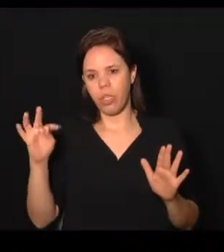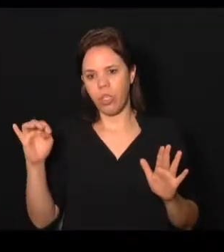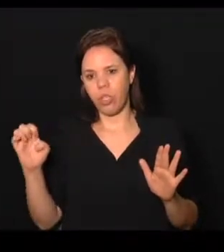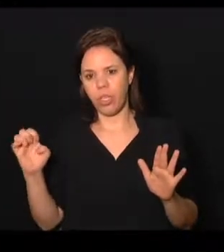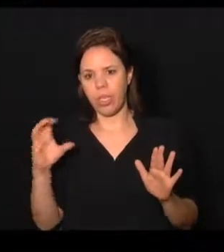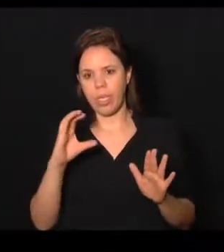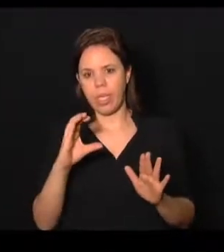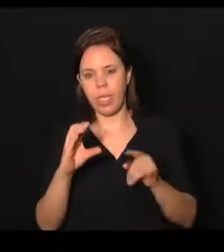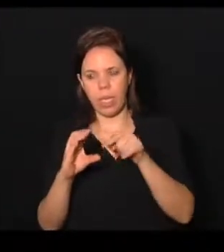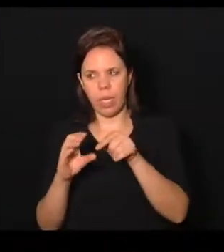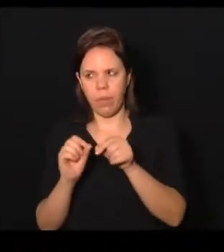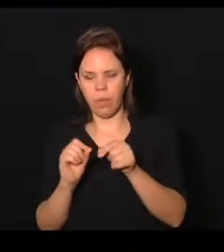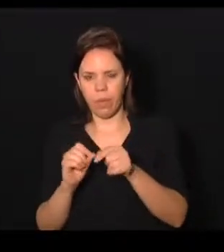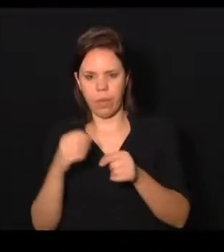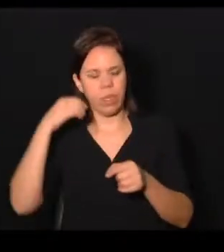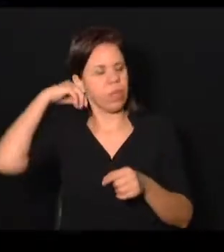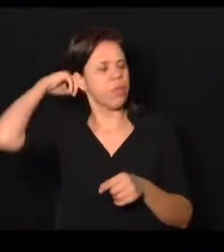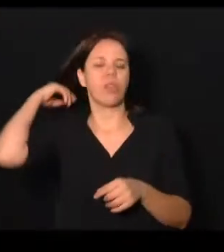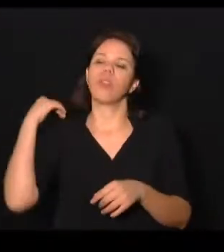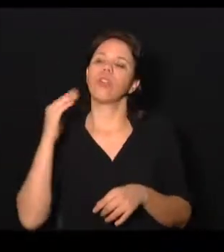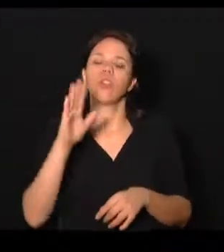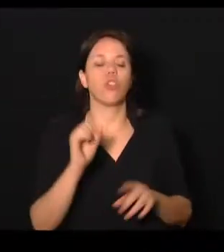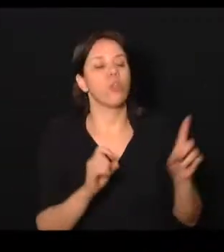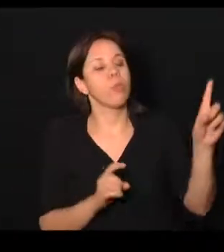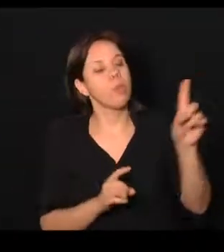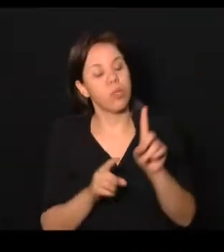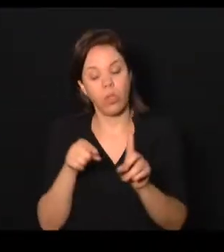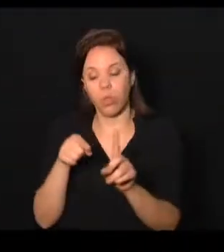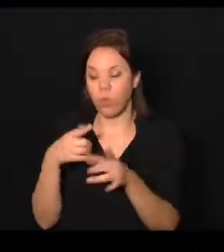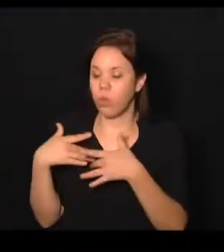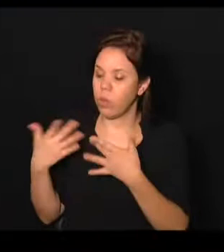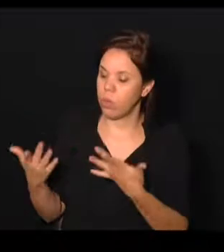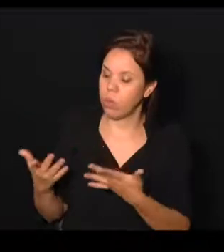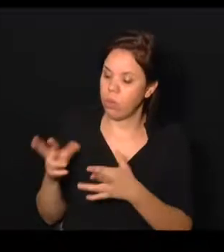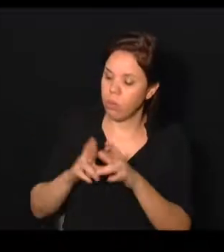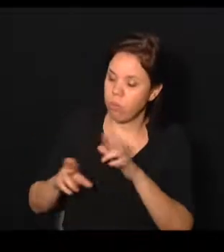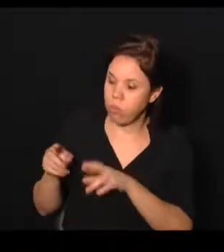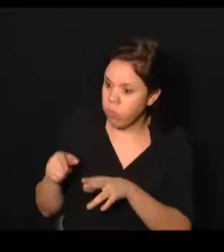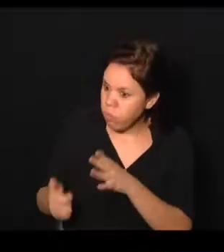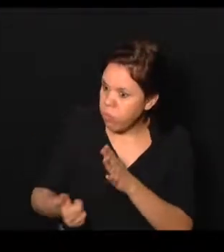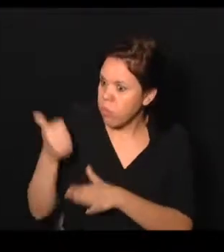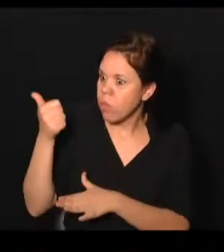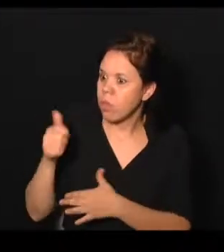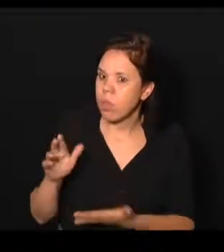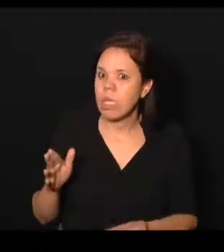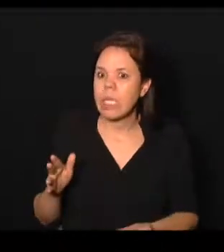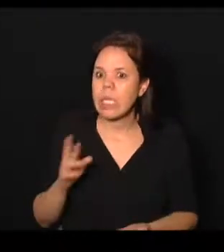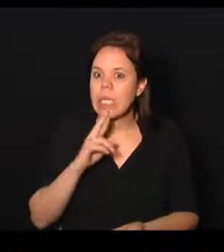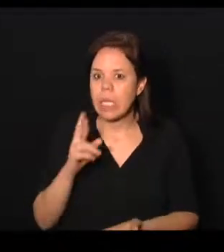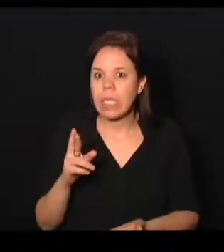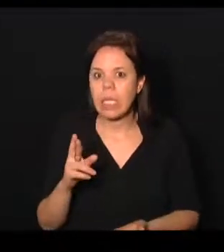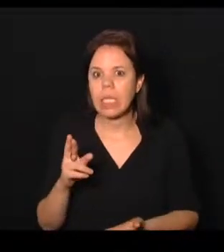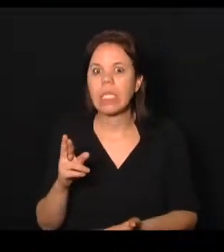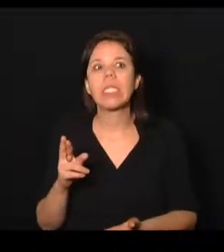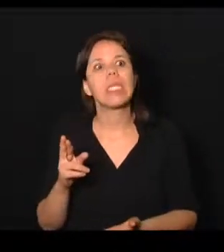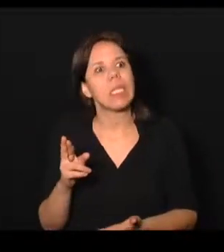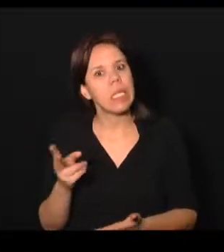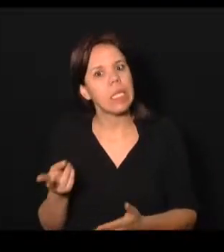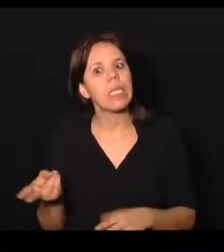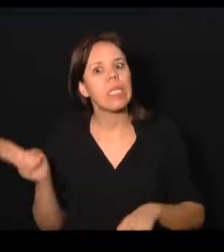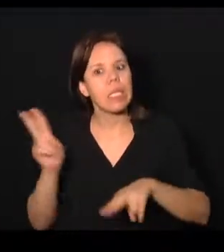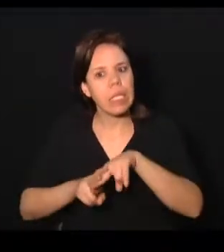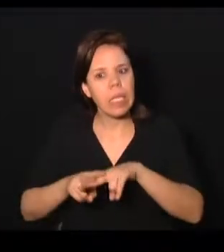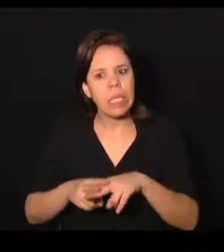fazer o look-back, ao chamar novamente essa doadora para ver, aí o exame dela deu positivo. E ela respondeu criminalmente por